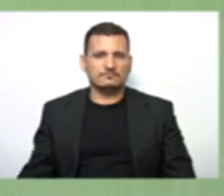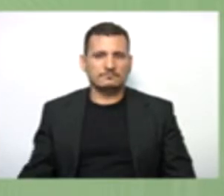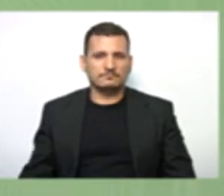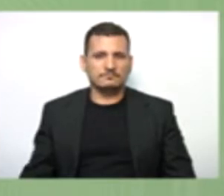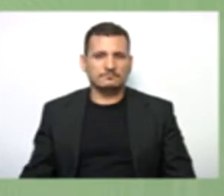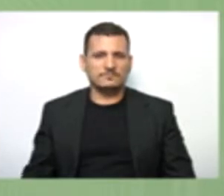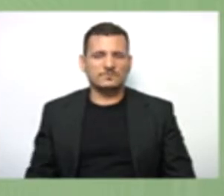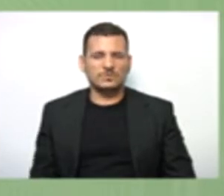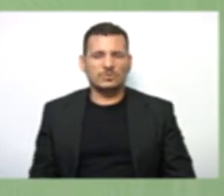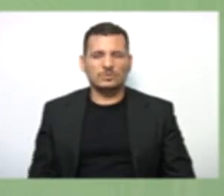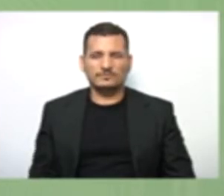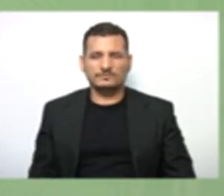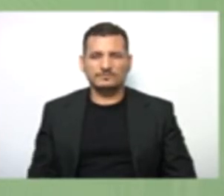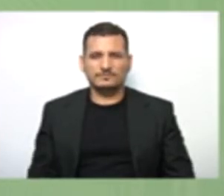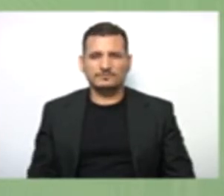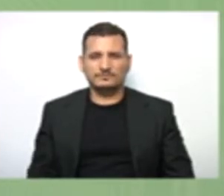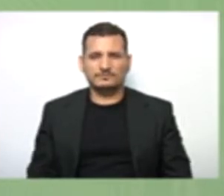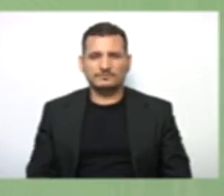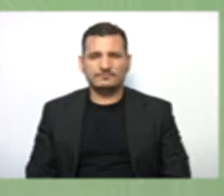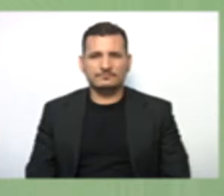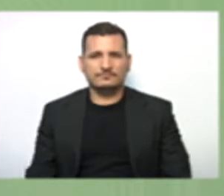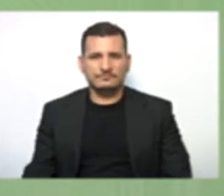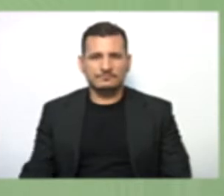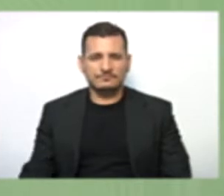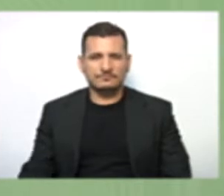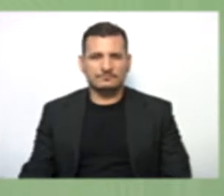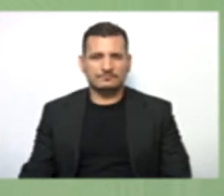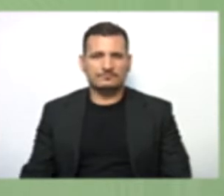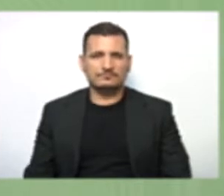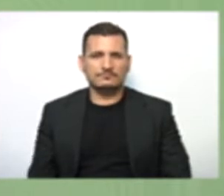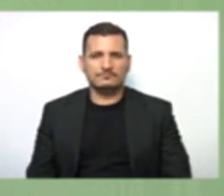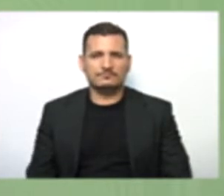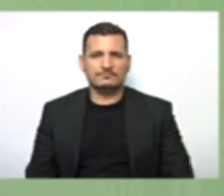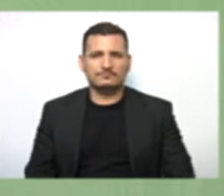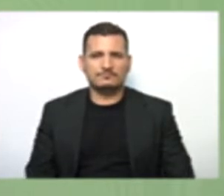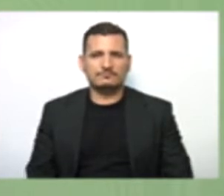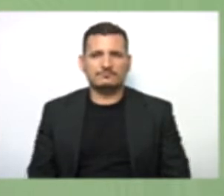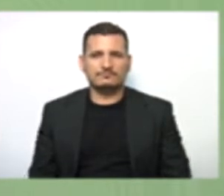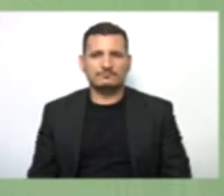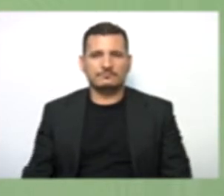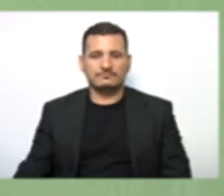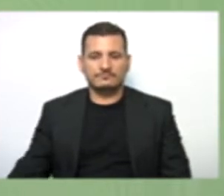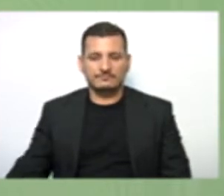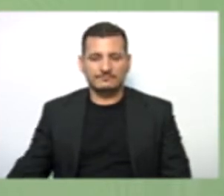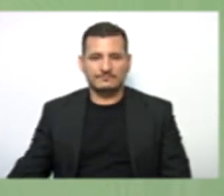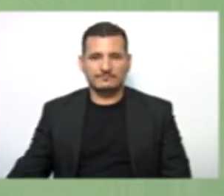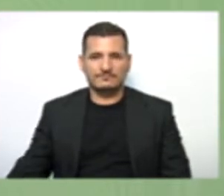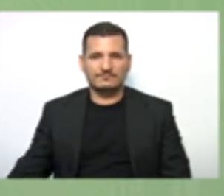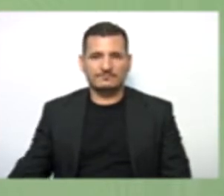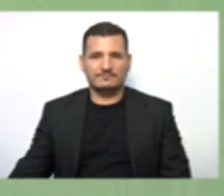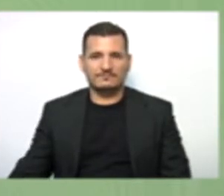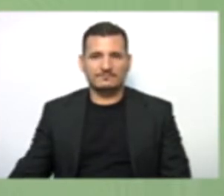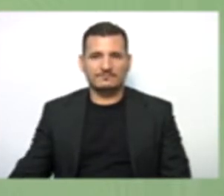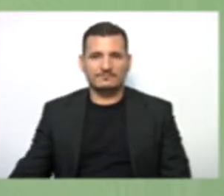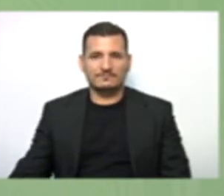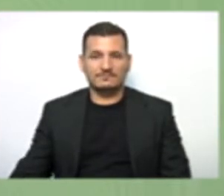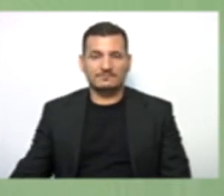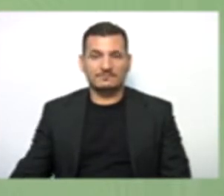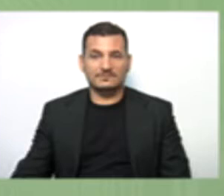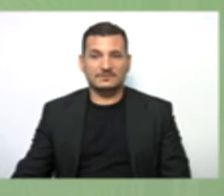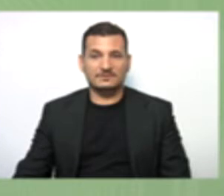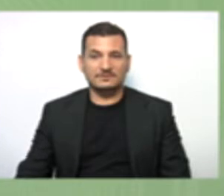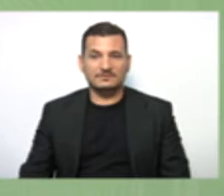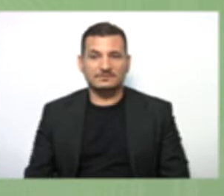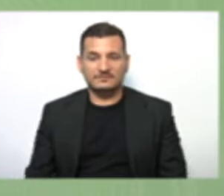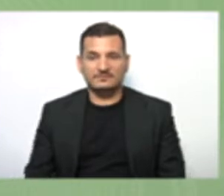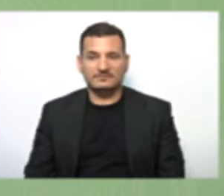programa até realizar a atividade dele lá. Ok. Então, os estados do processo, como a gente vê